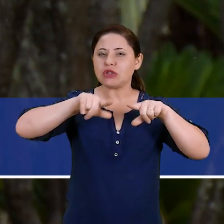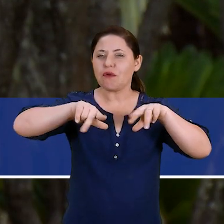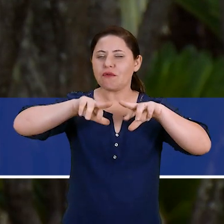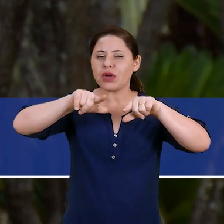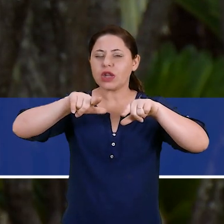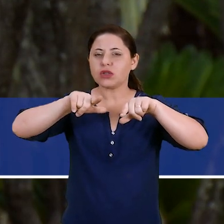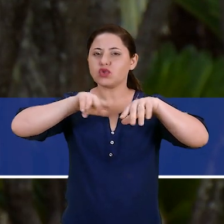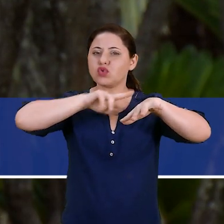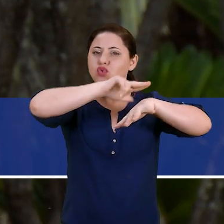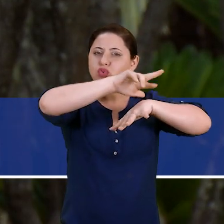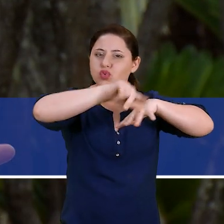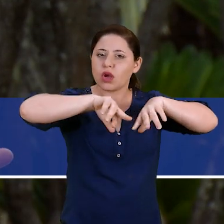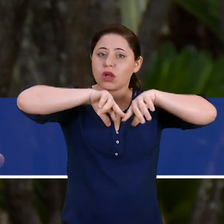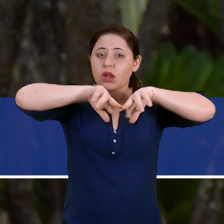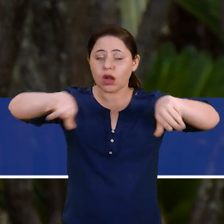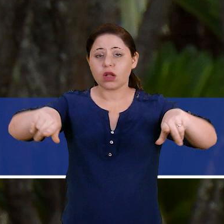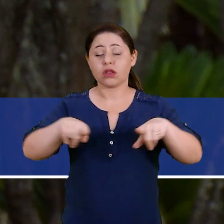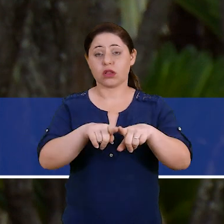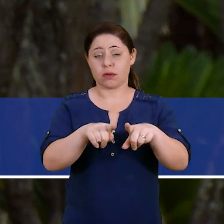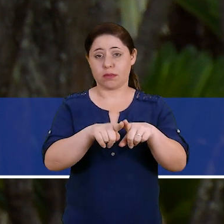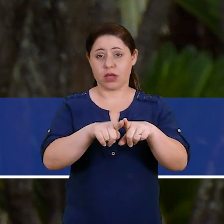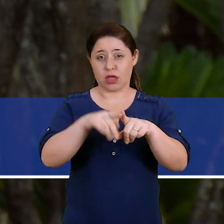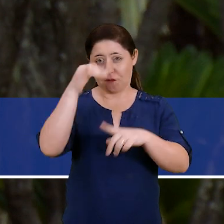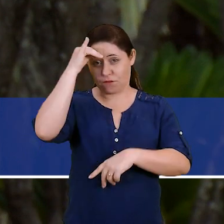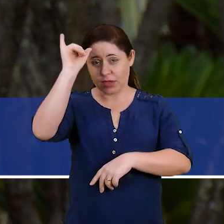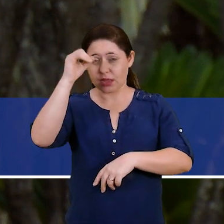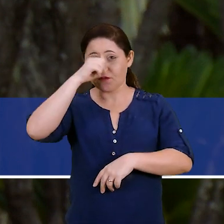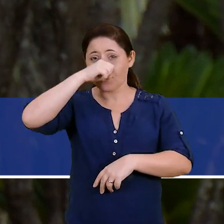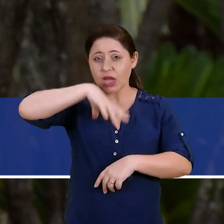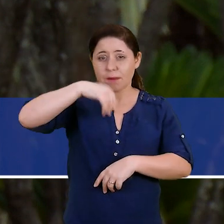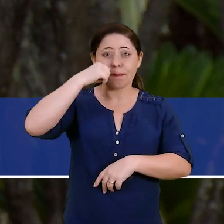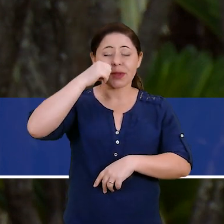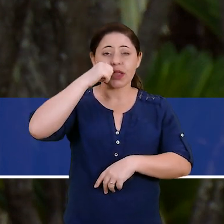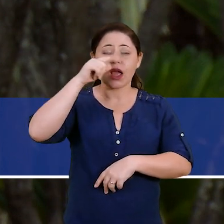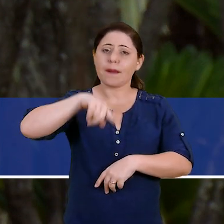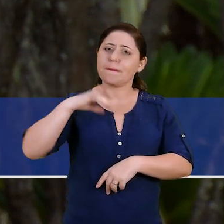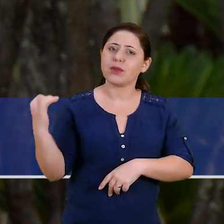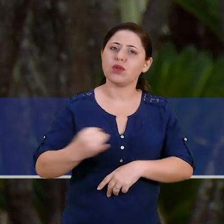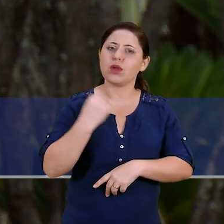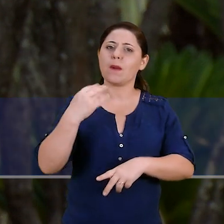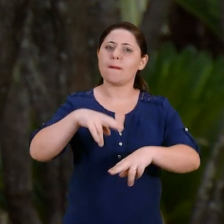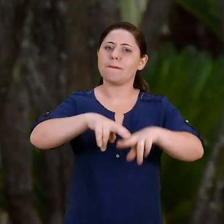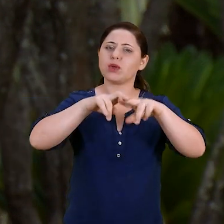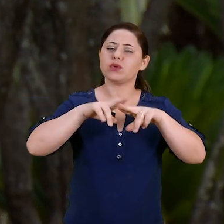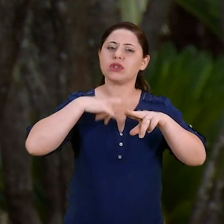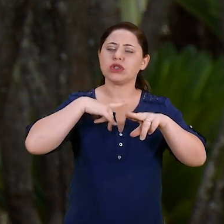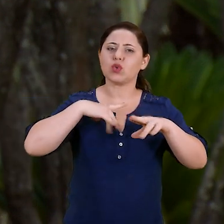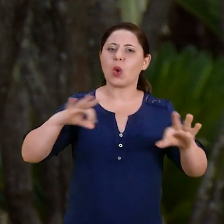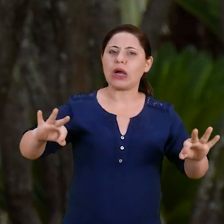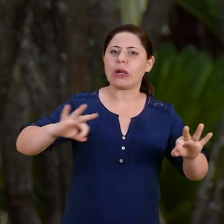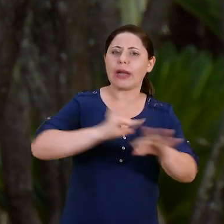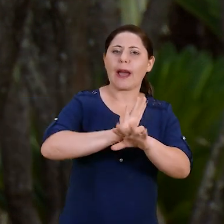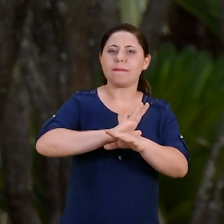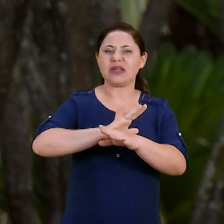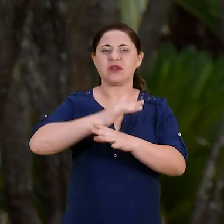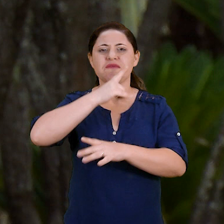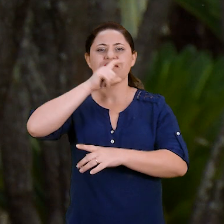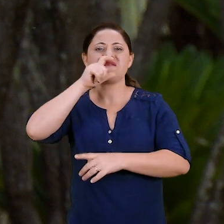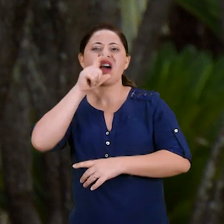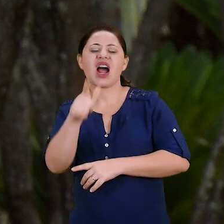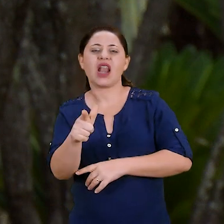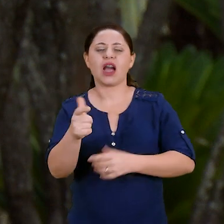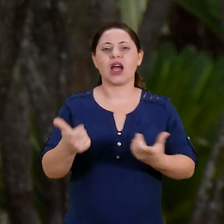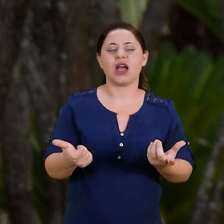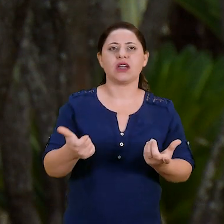no enfrentamento à desigualdade de gênero e combate à violência contra a mulher é essencial. Para isso, a desconstrução do